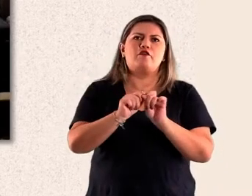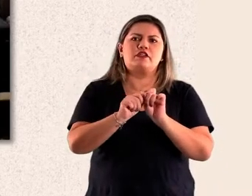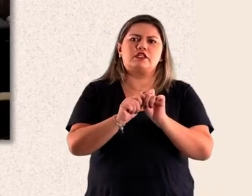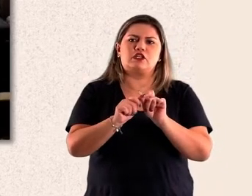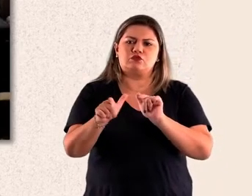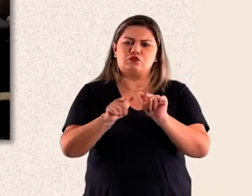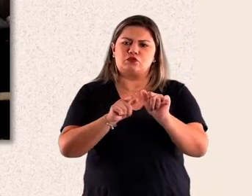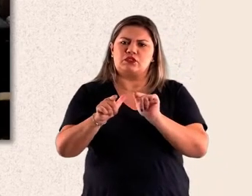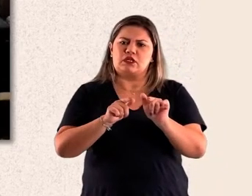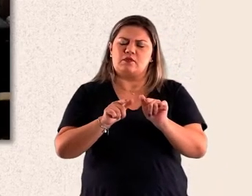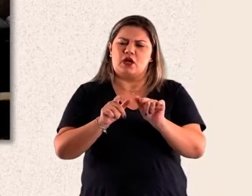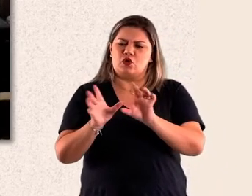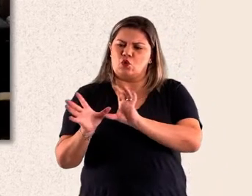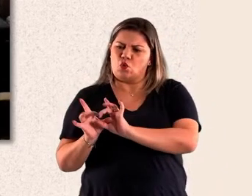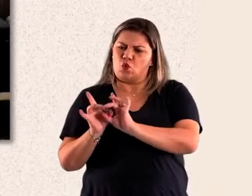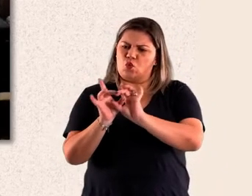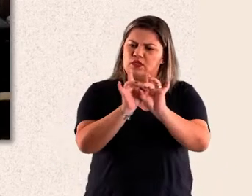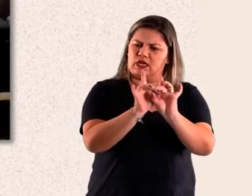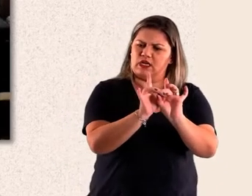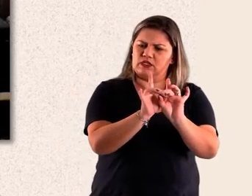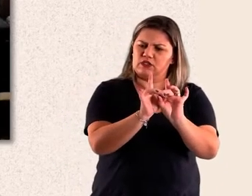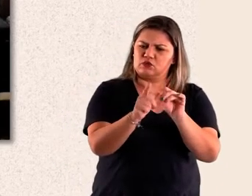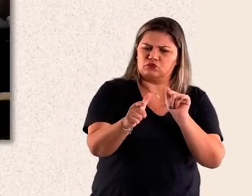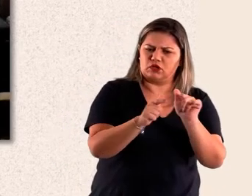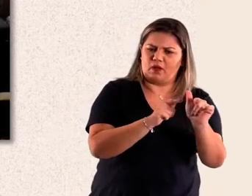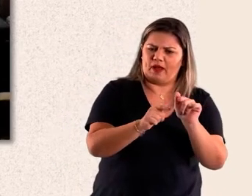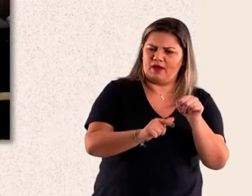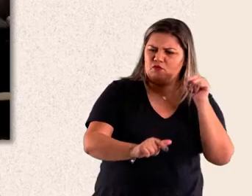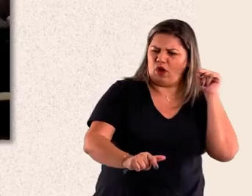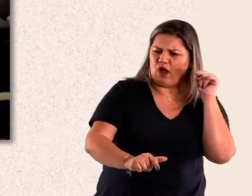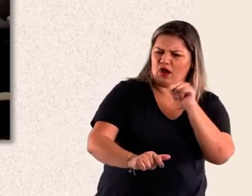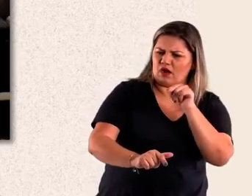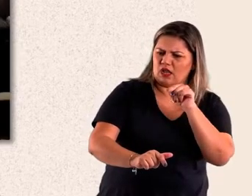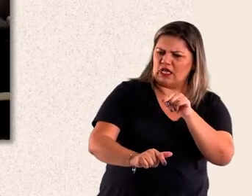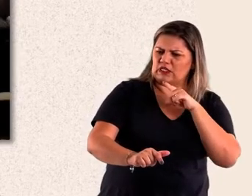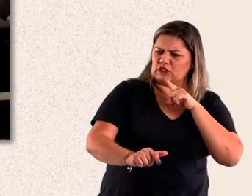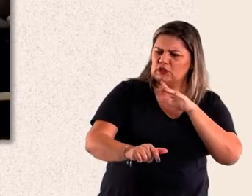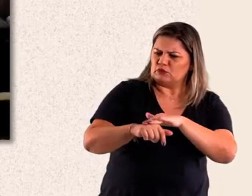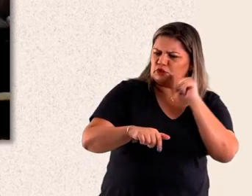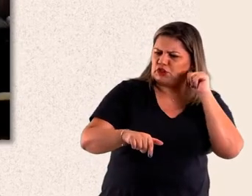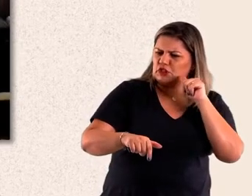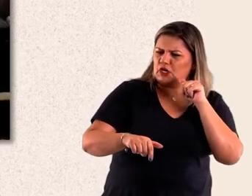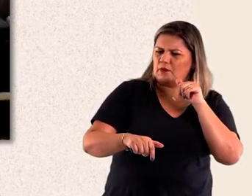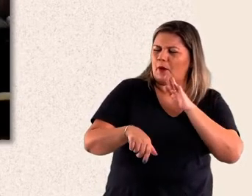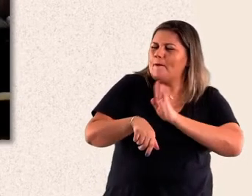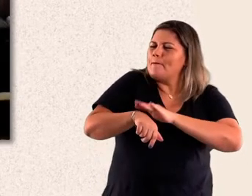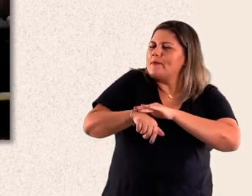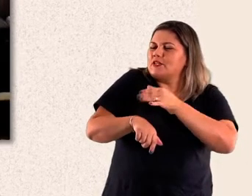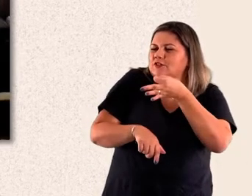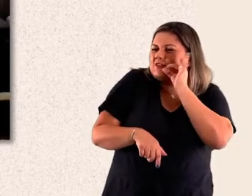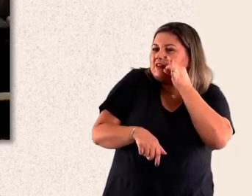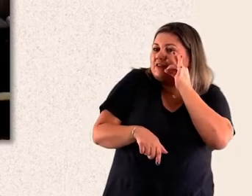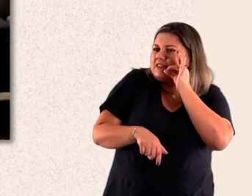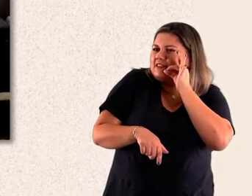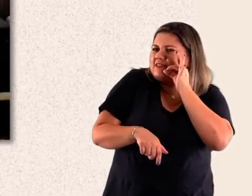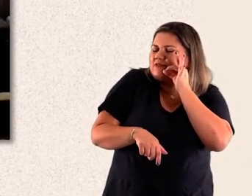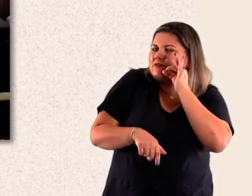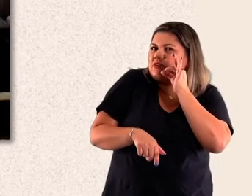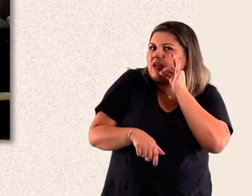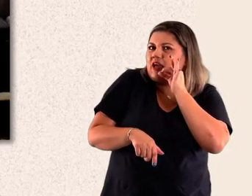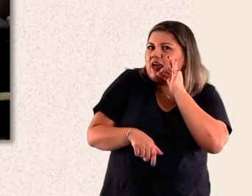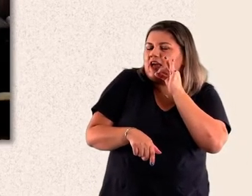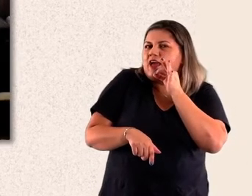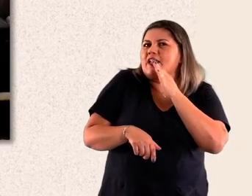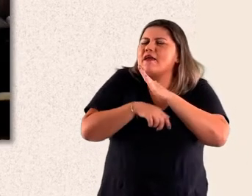contexto do trabalho tem ali ao que me chama para o momento do cafezinho e talvez e a